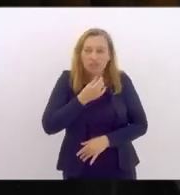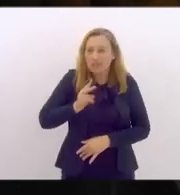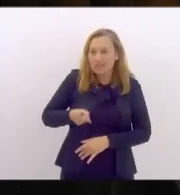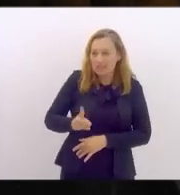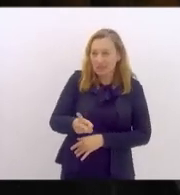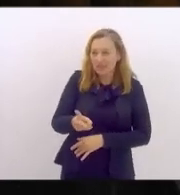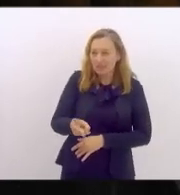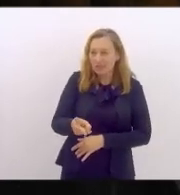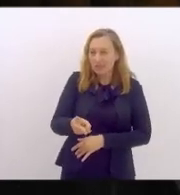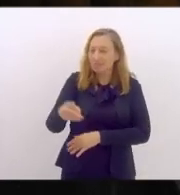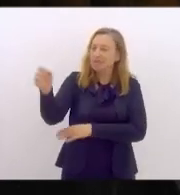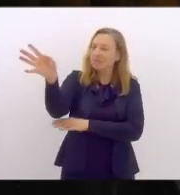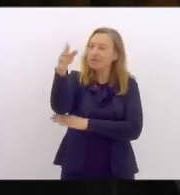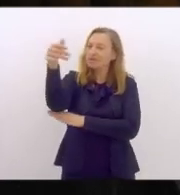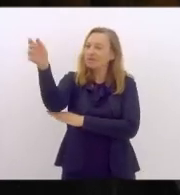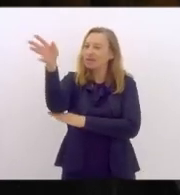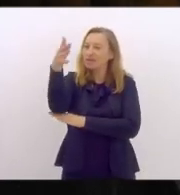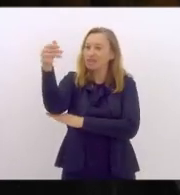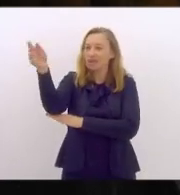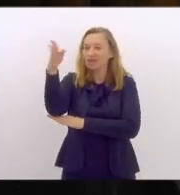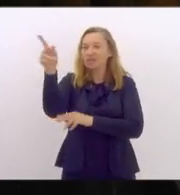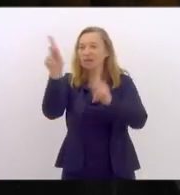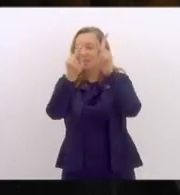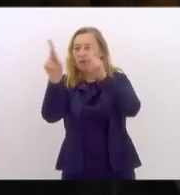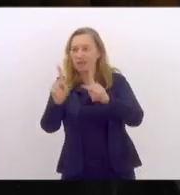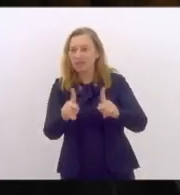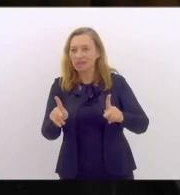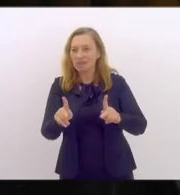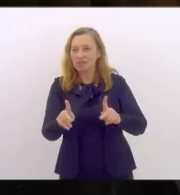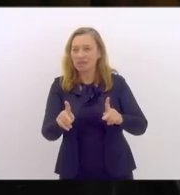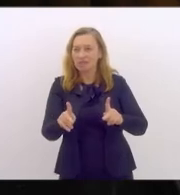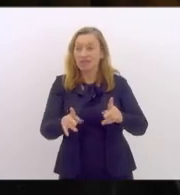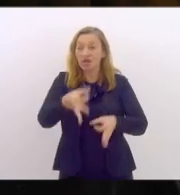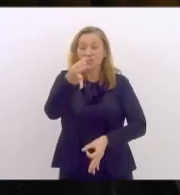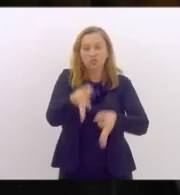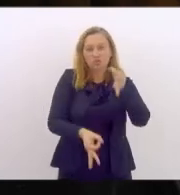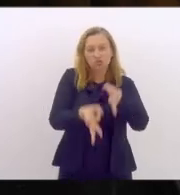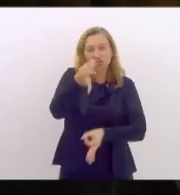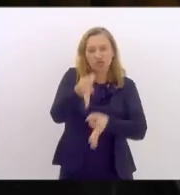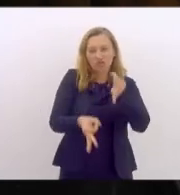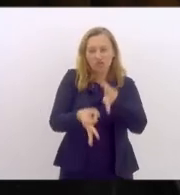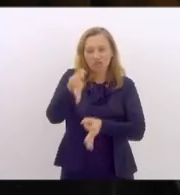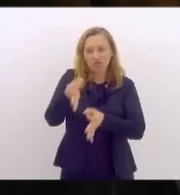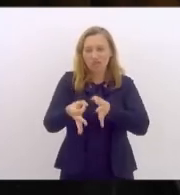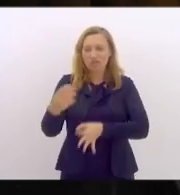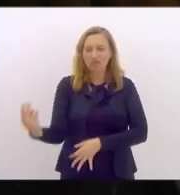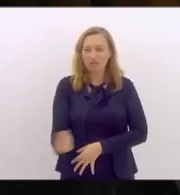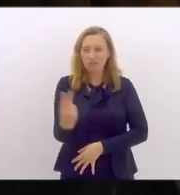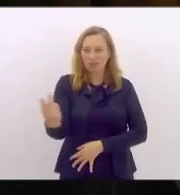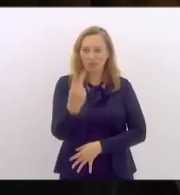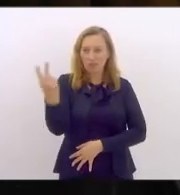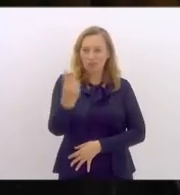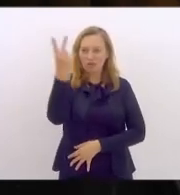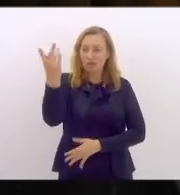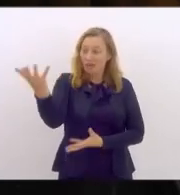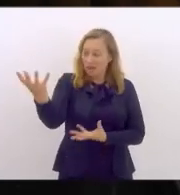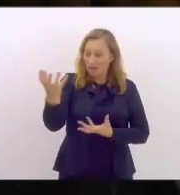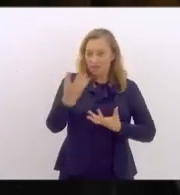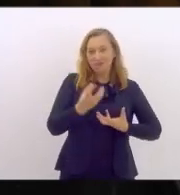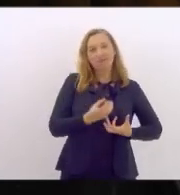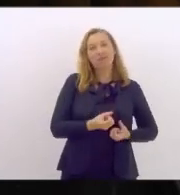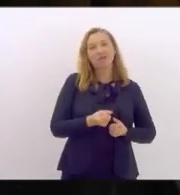Sagrada Bandeira Pavilhão da justiça e do amor recebe